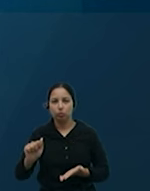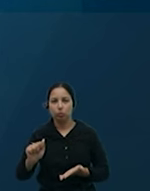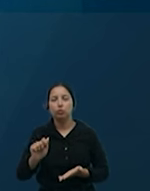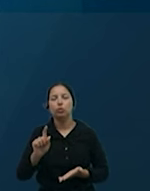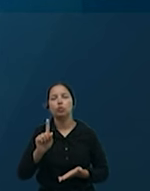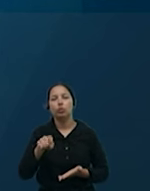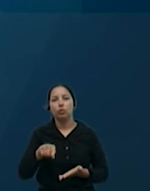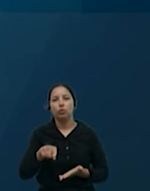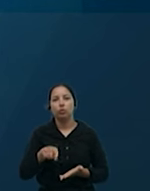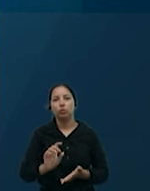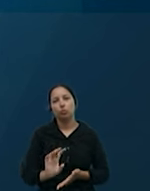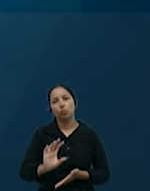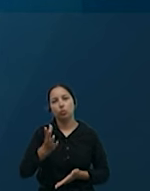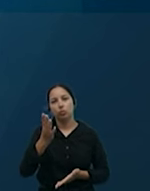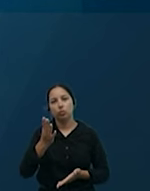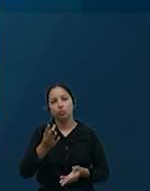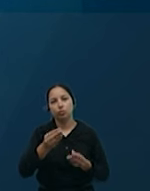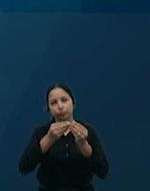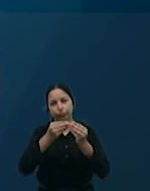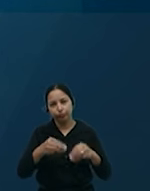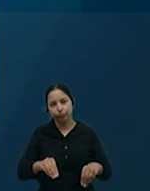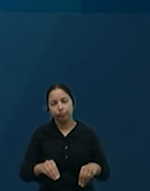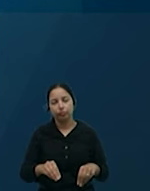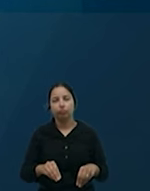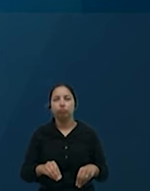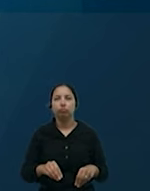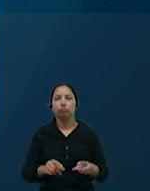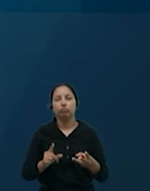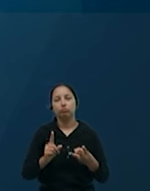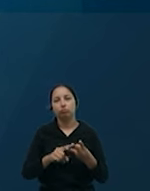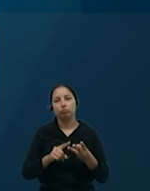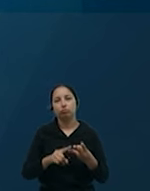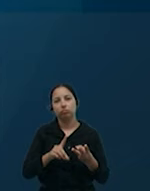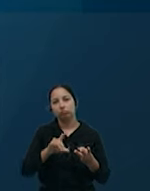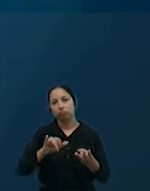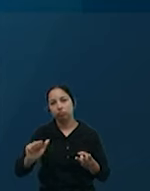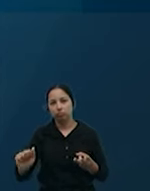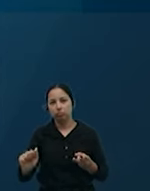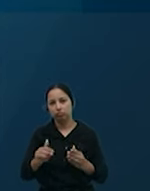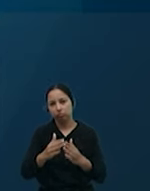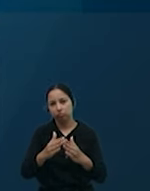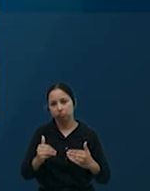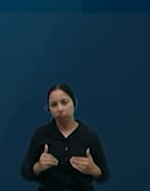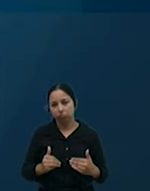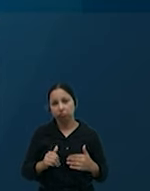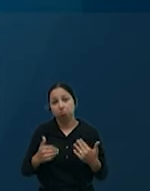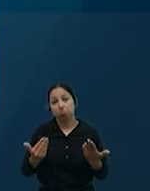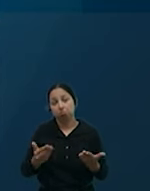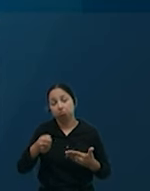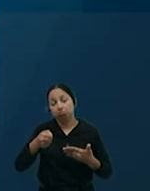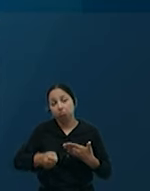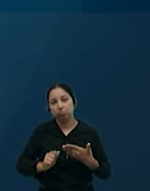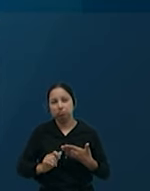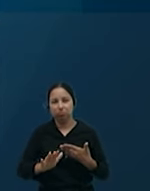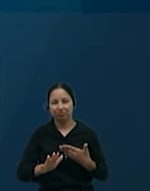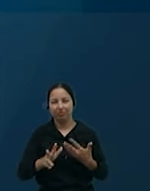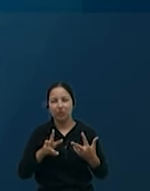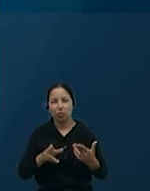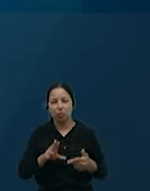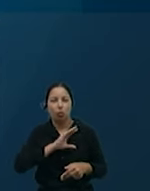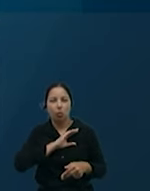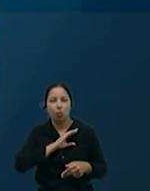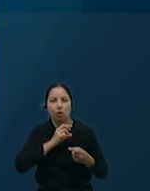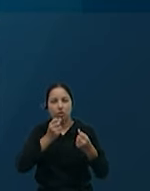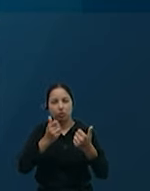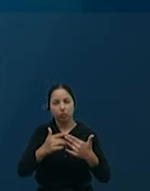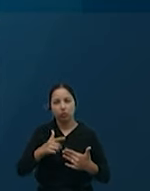danoso, e outros da data da citação. A jurisprudência, como bem falou o colega que me antecedeu, chega